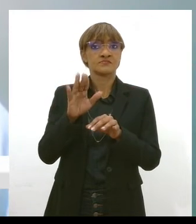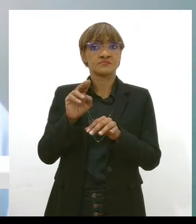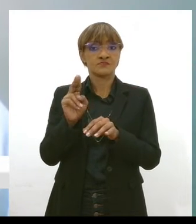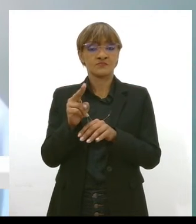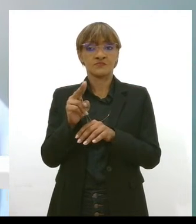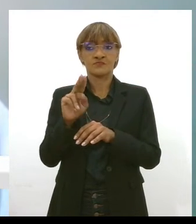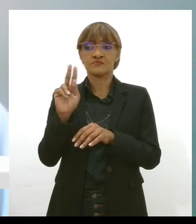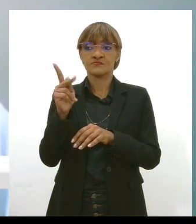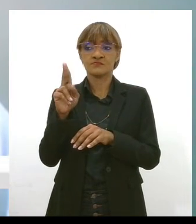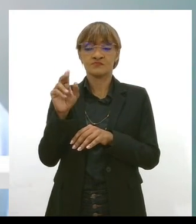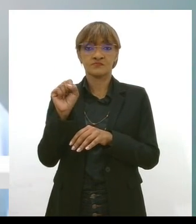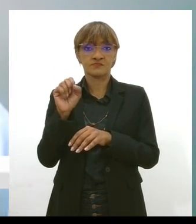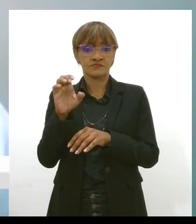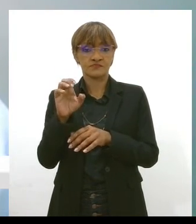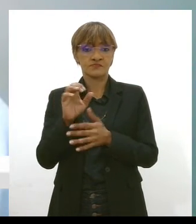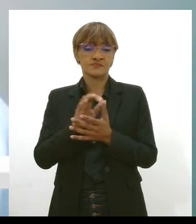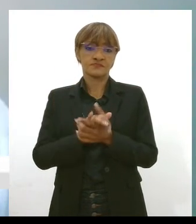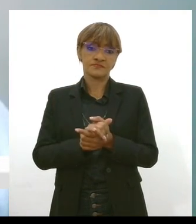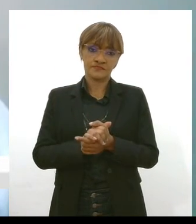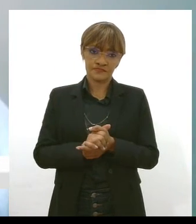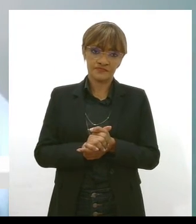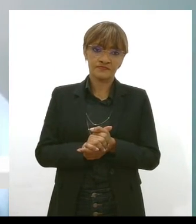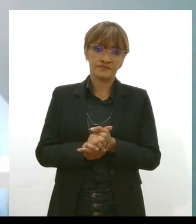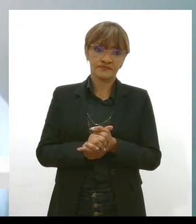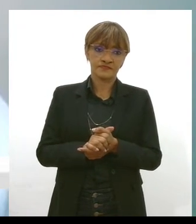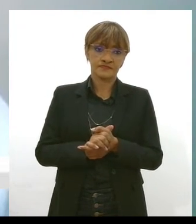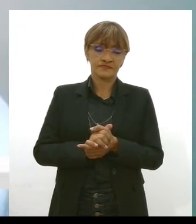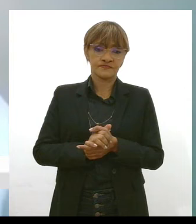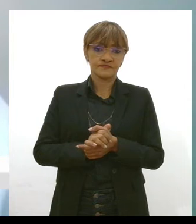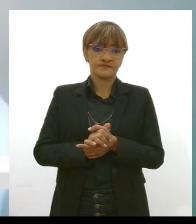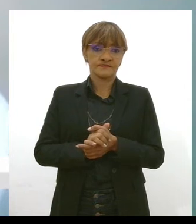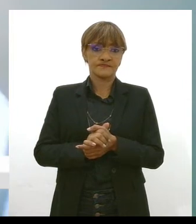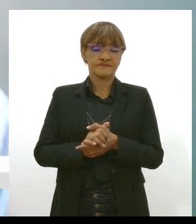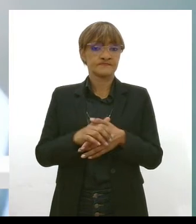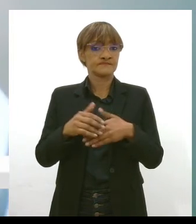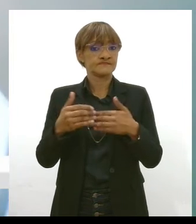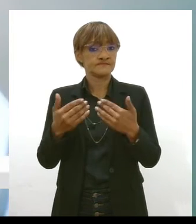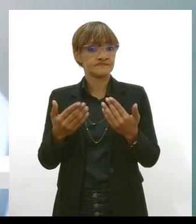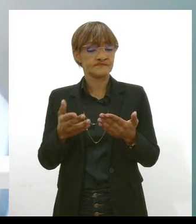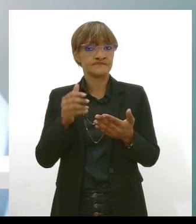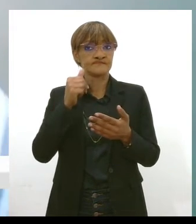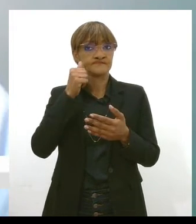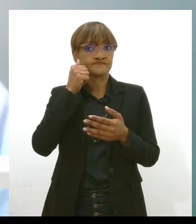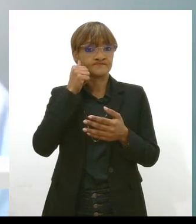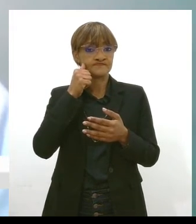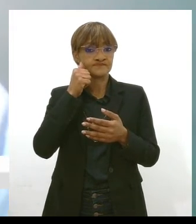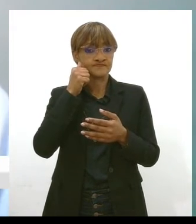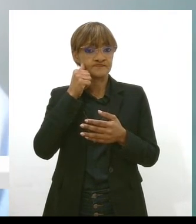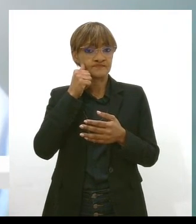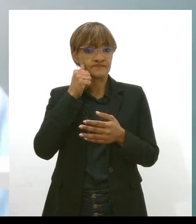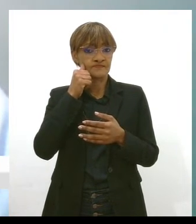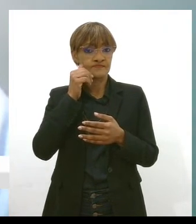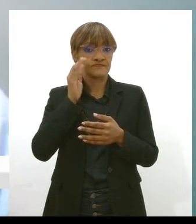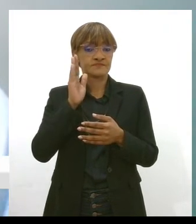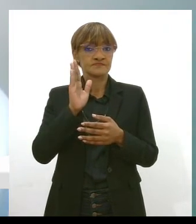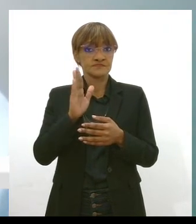setor específico, é oncologia do UZI. Então, a mulher sai do CAISME já com data, né,